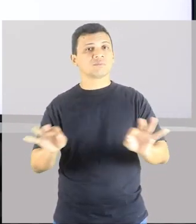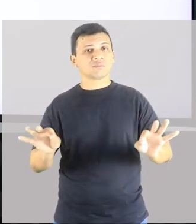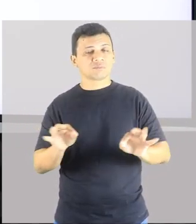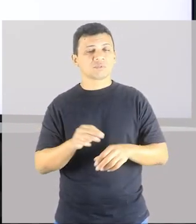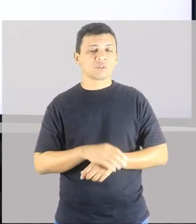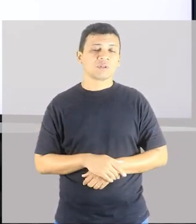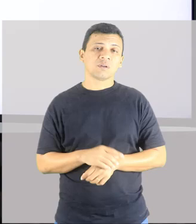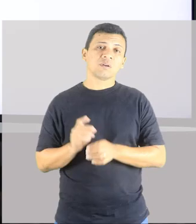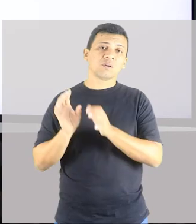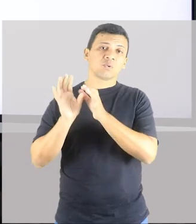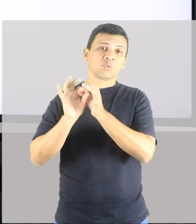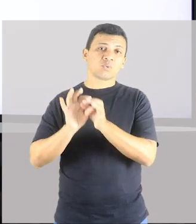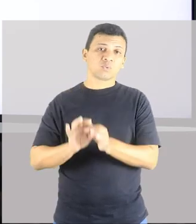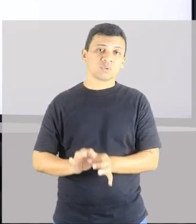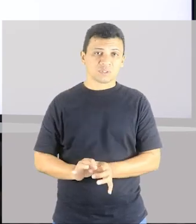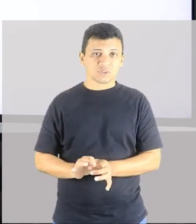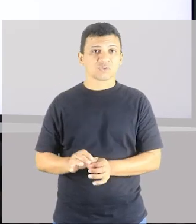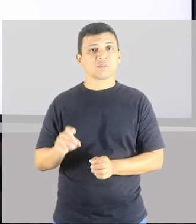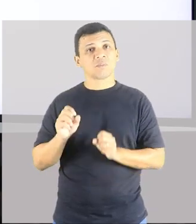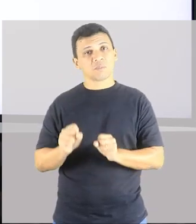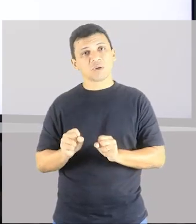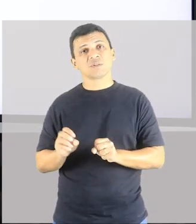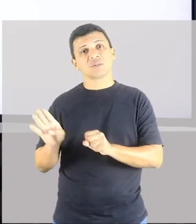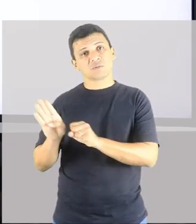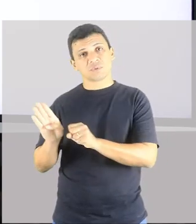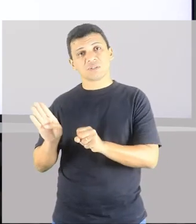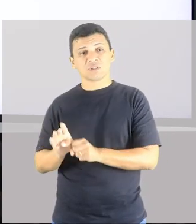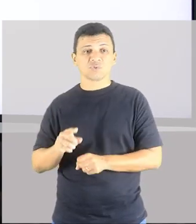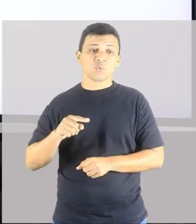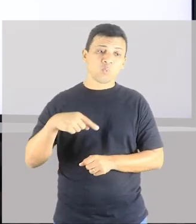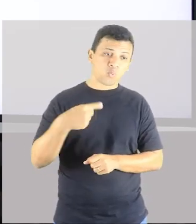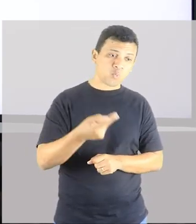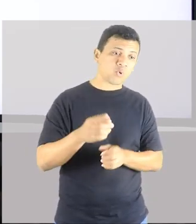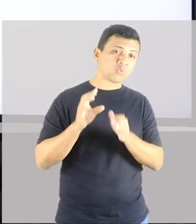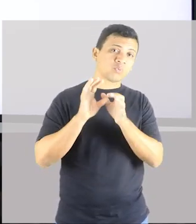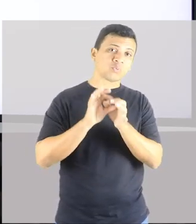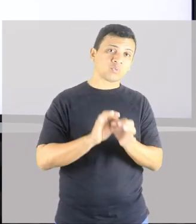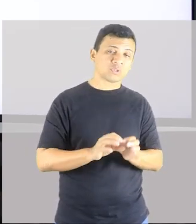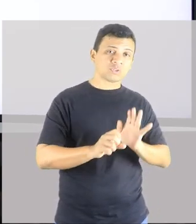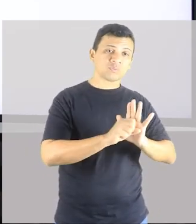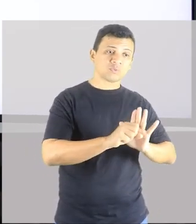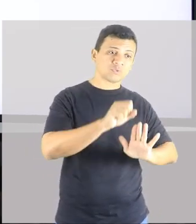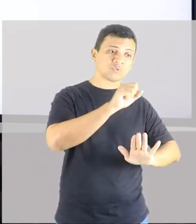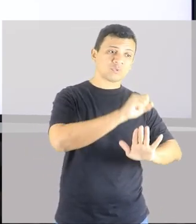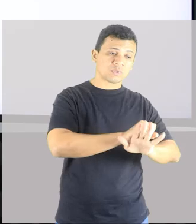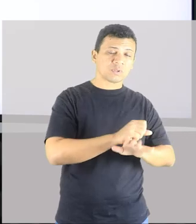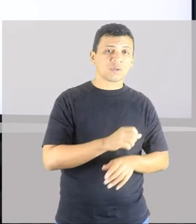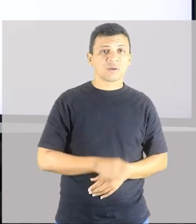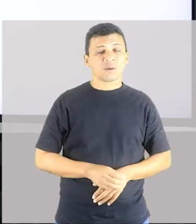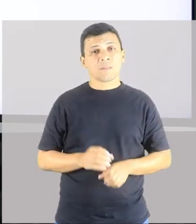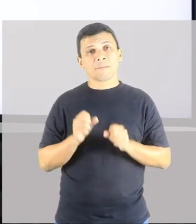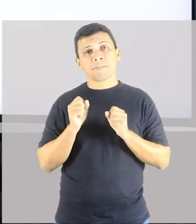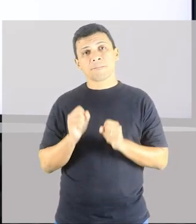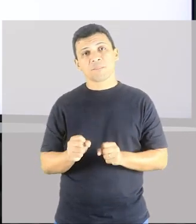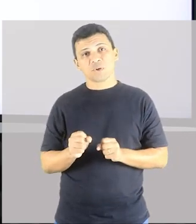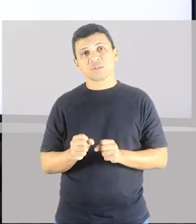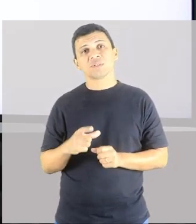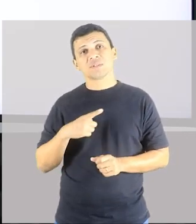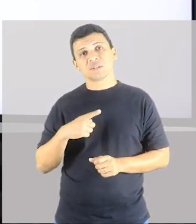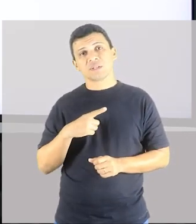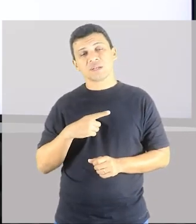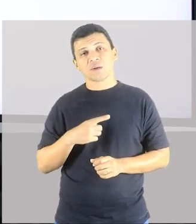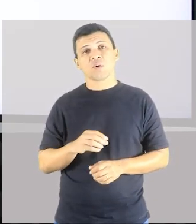um contexto essa palavra pode ser um substantivo, em outro contexto um sujeito, em outro contexto ela pode ser um